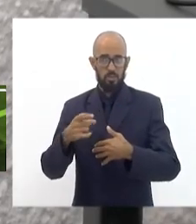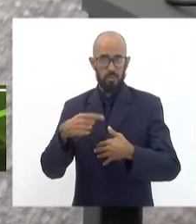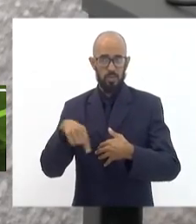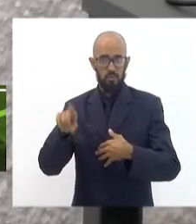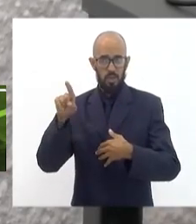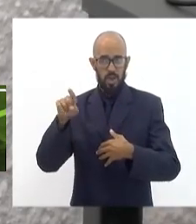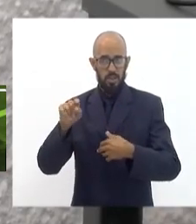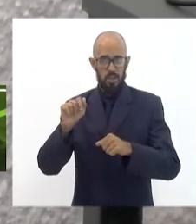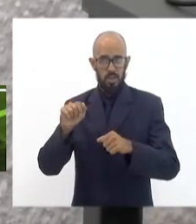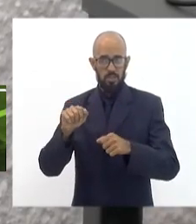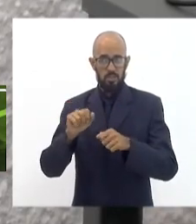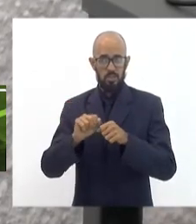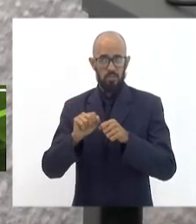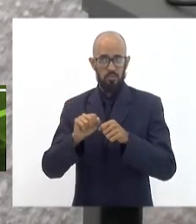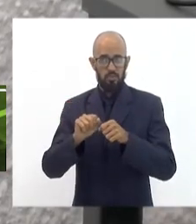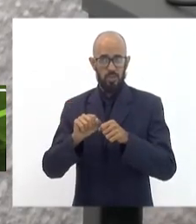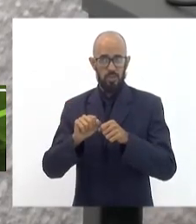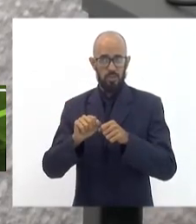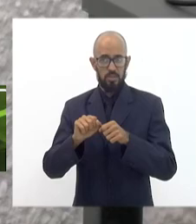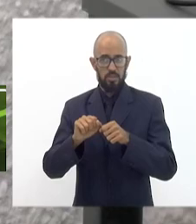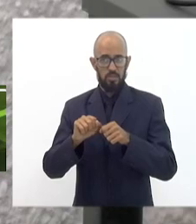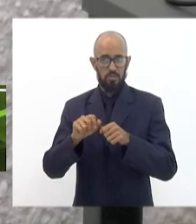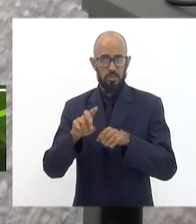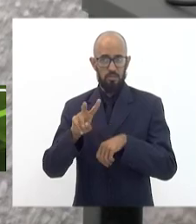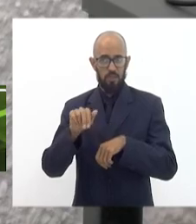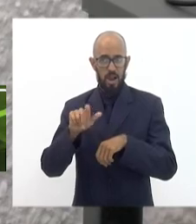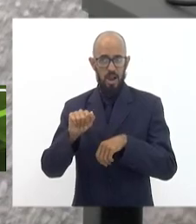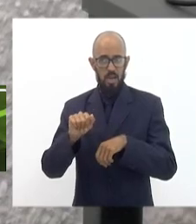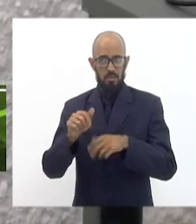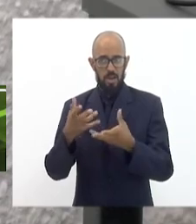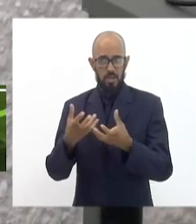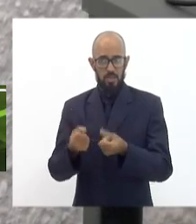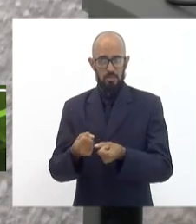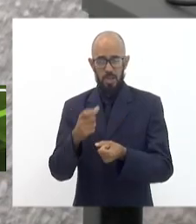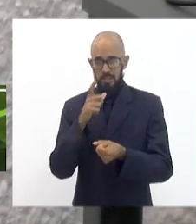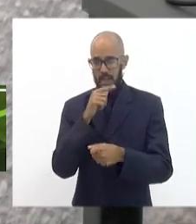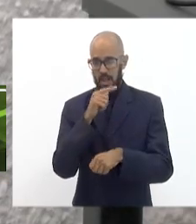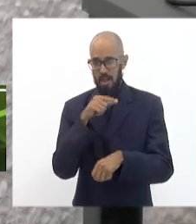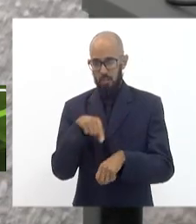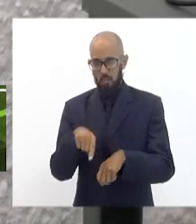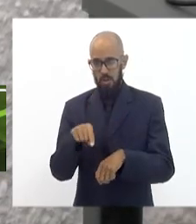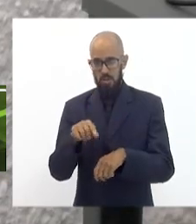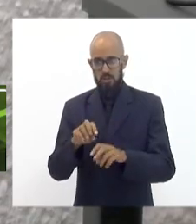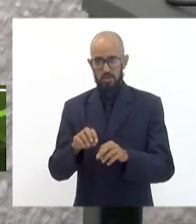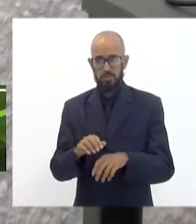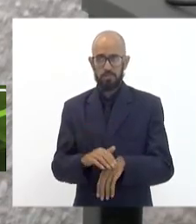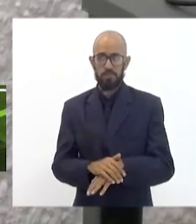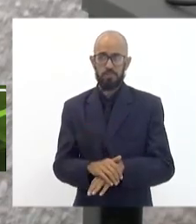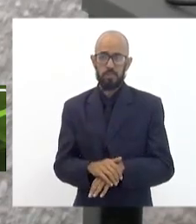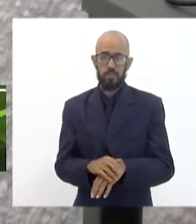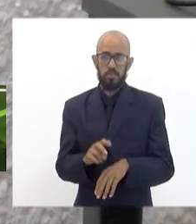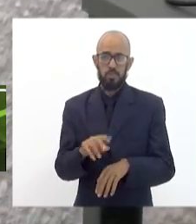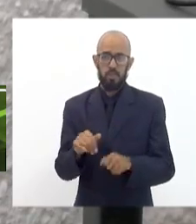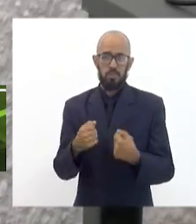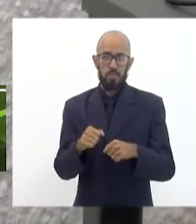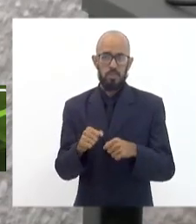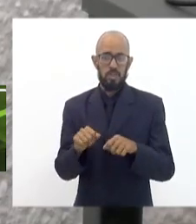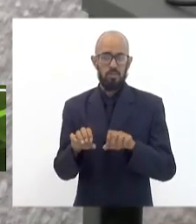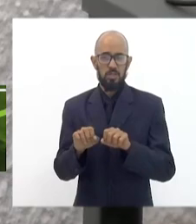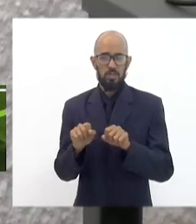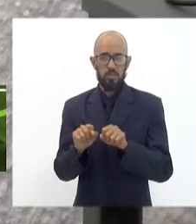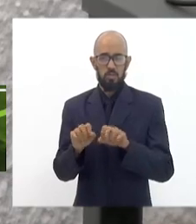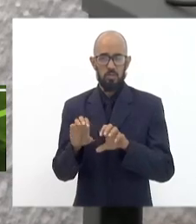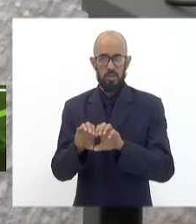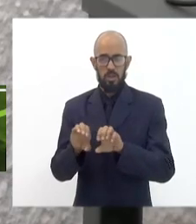lá agora nós treinamos para dentro da rede de drenagem uma valinha para uma vala para receber essa água toda que nós vamos ter que analisar e nós descobrimos